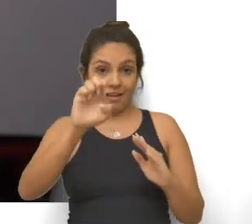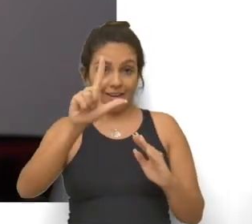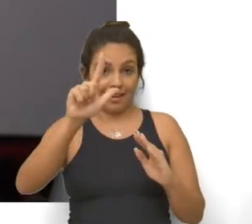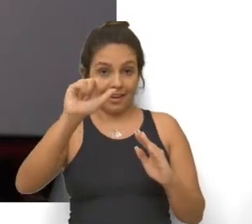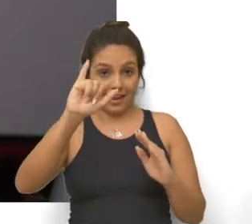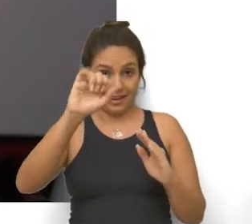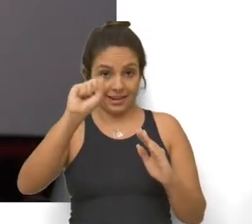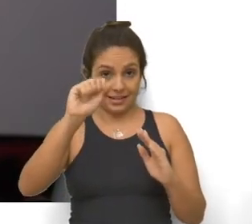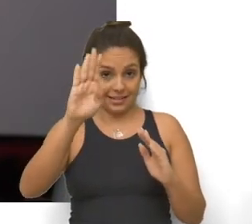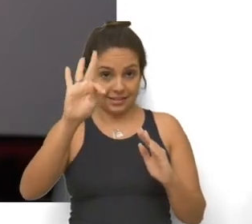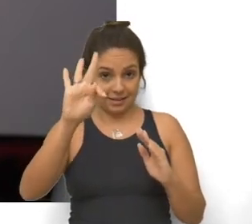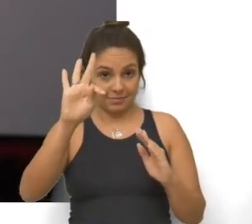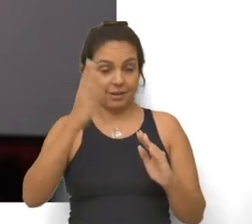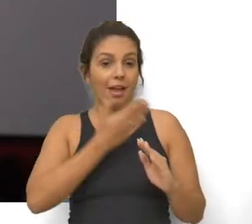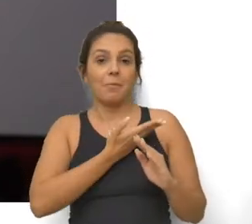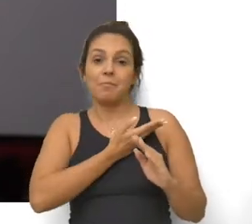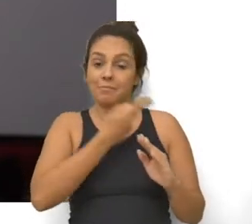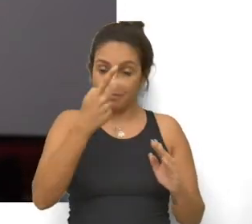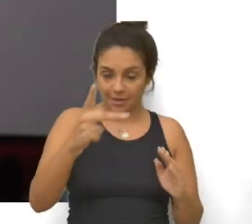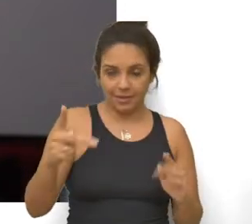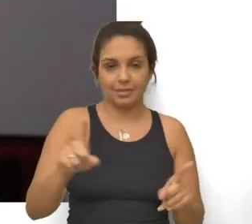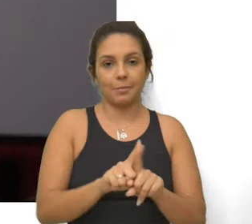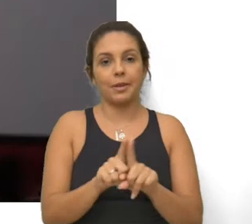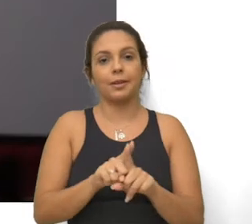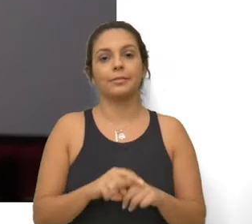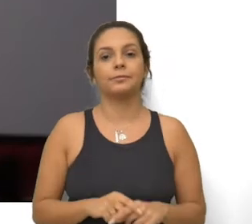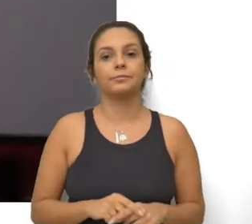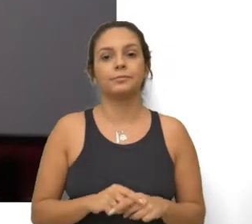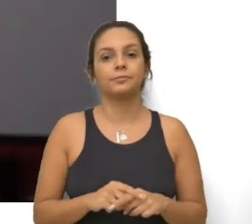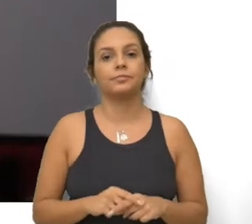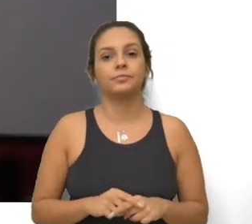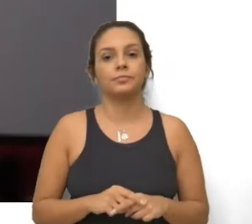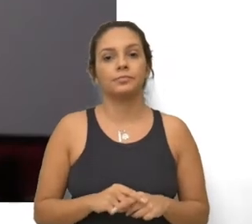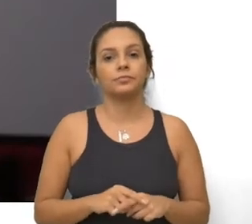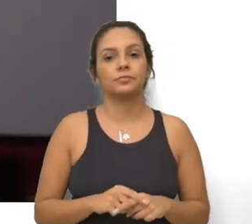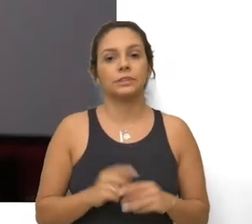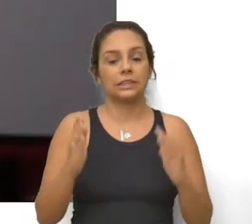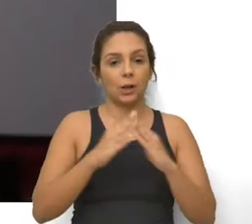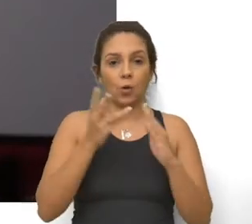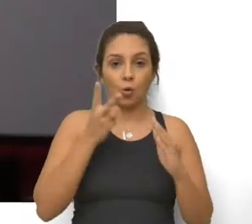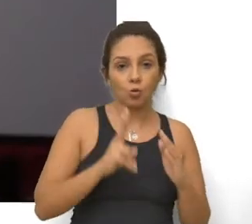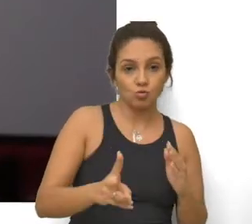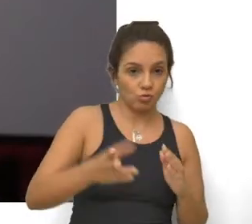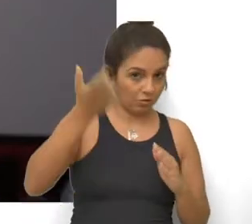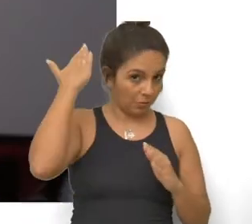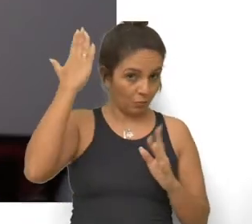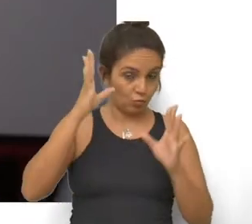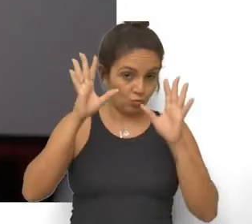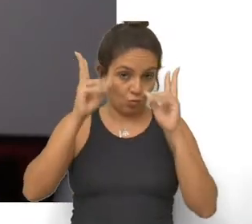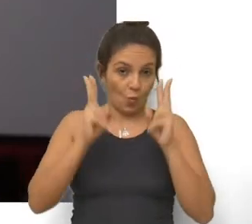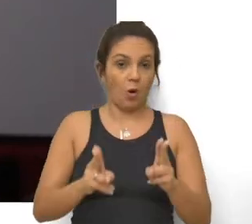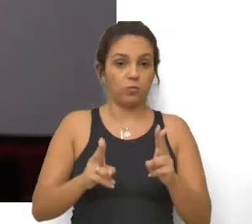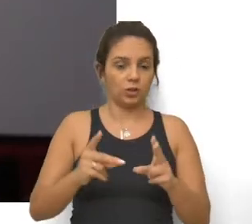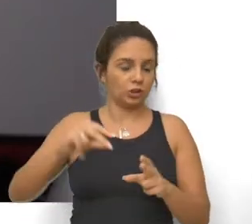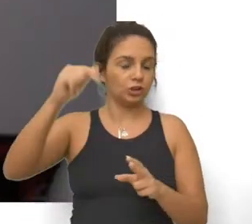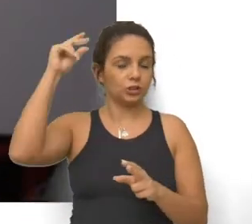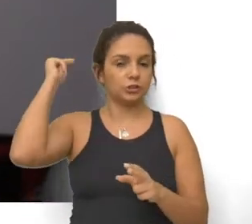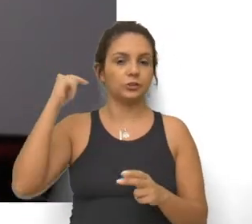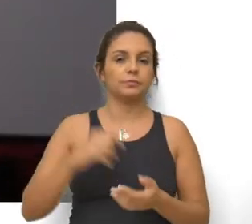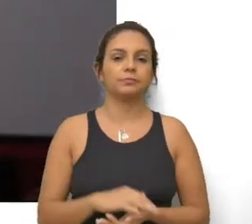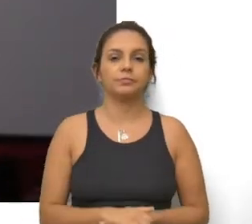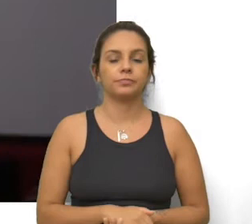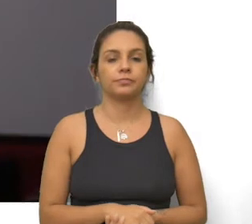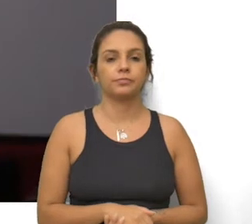Bishop, grande amiga deles, e que foi conservada exatamente como era. E aí